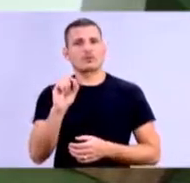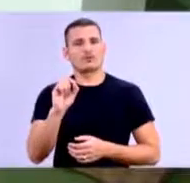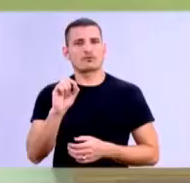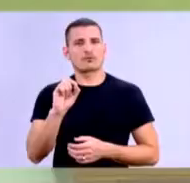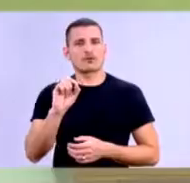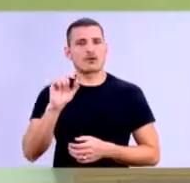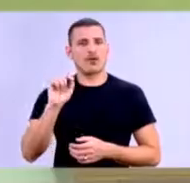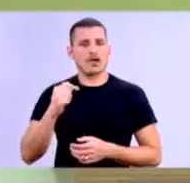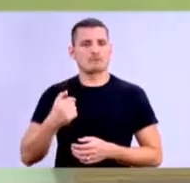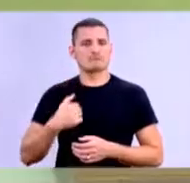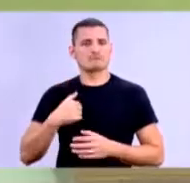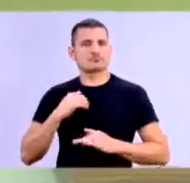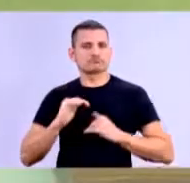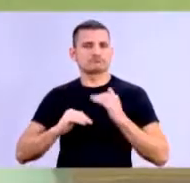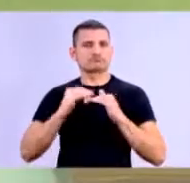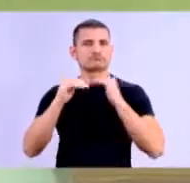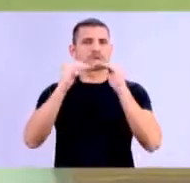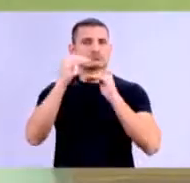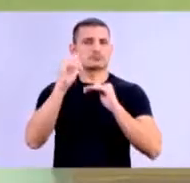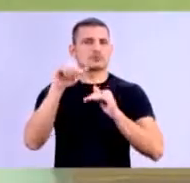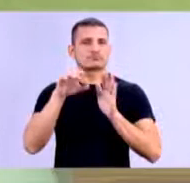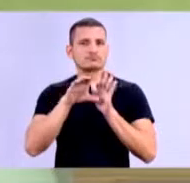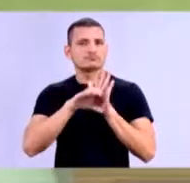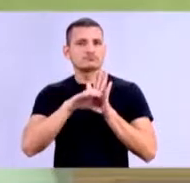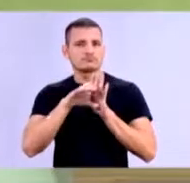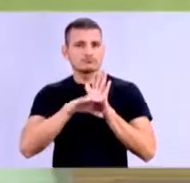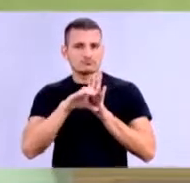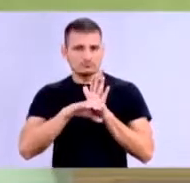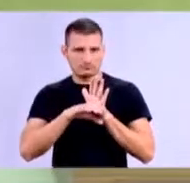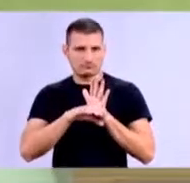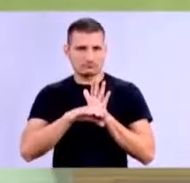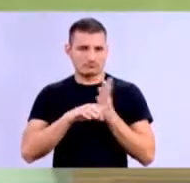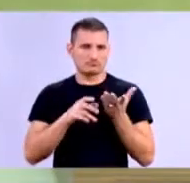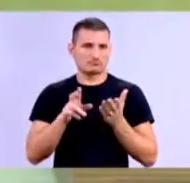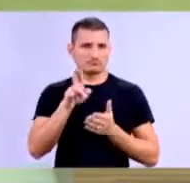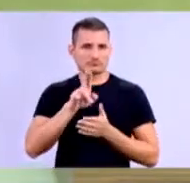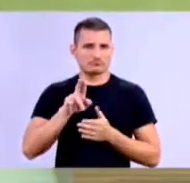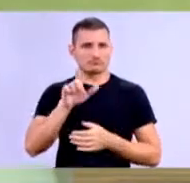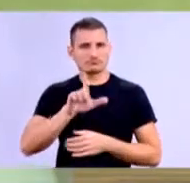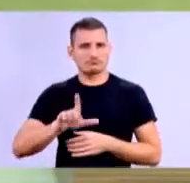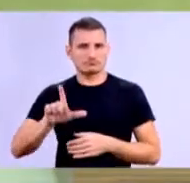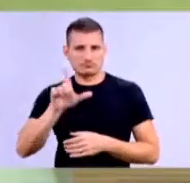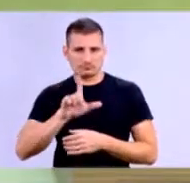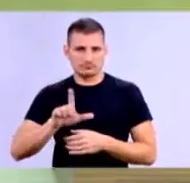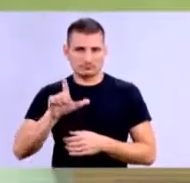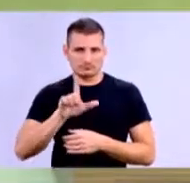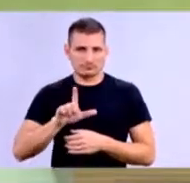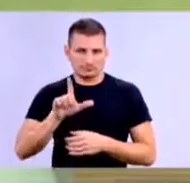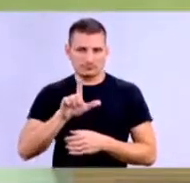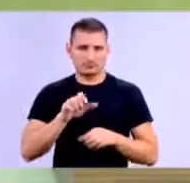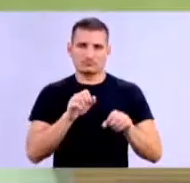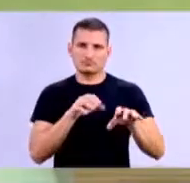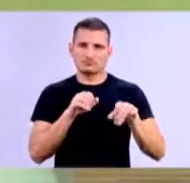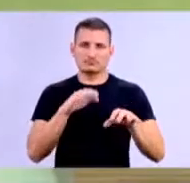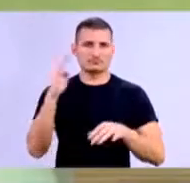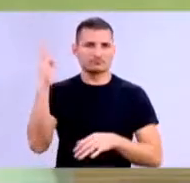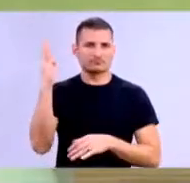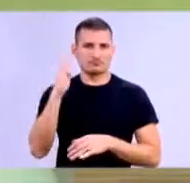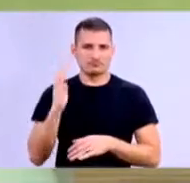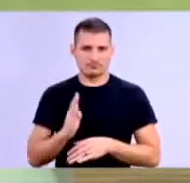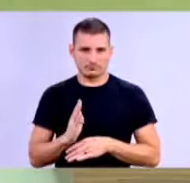constrói, né? Um princípio, um conceito aí utilizado na literatura da educação